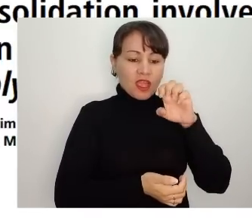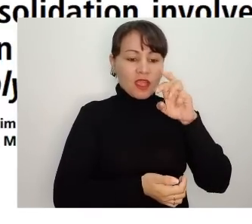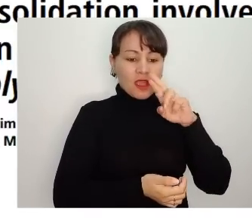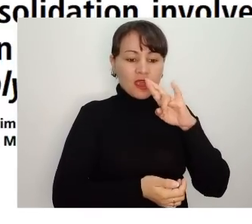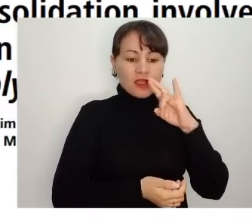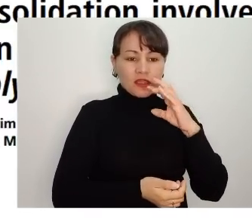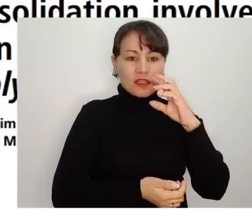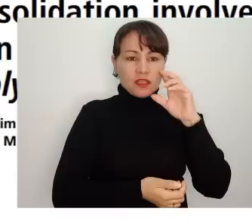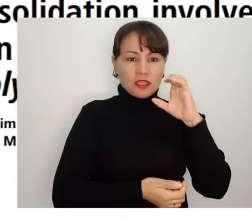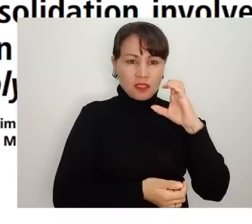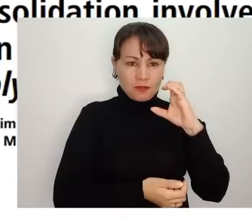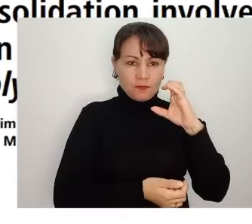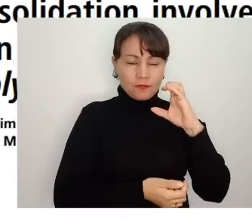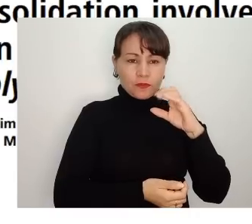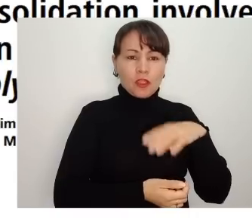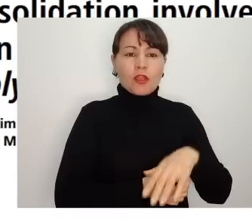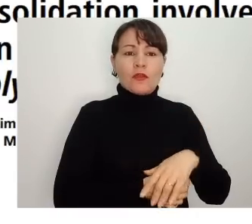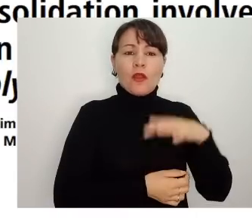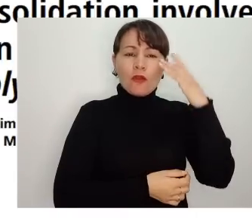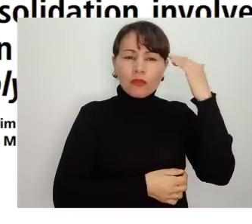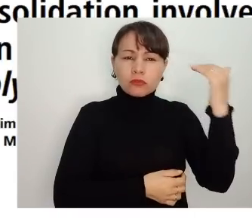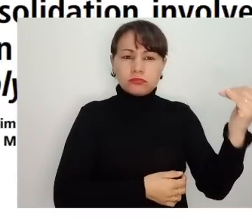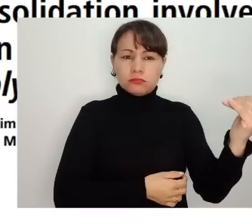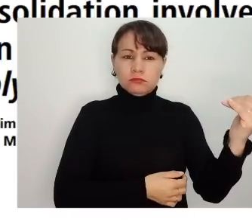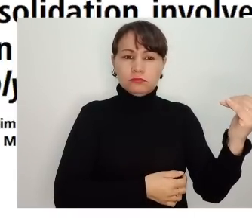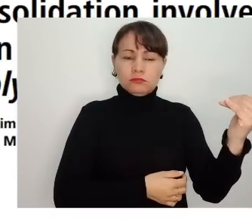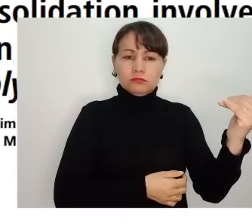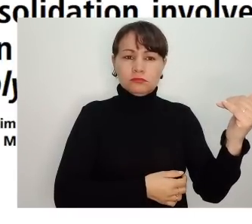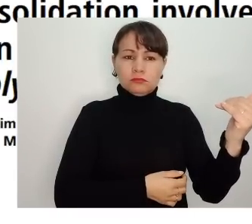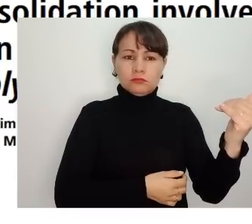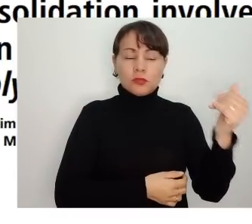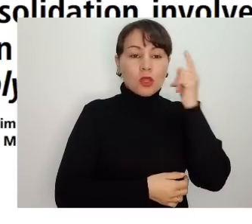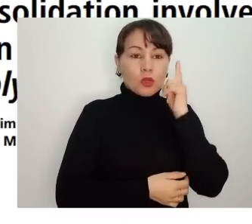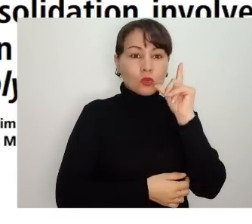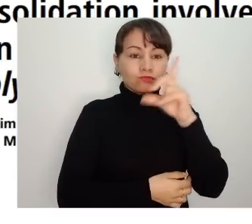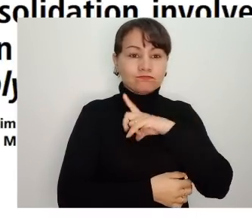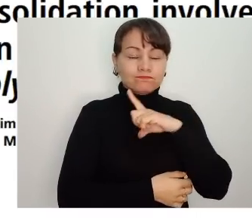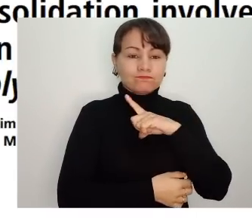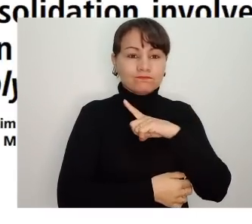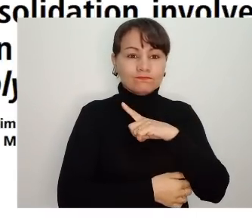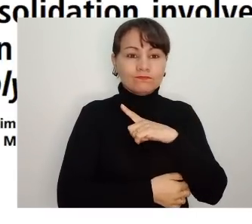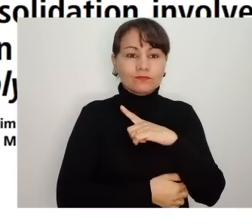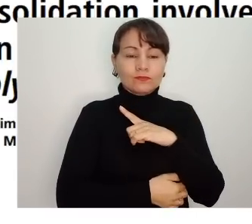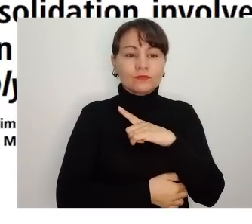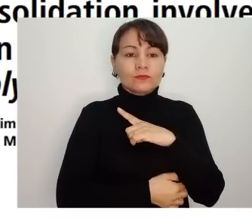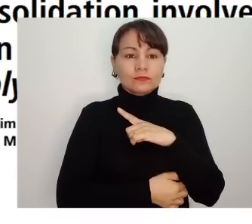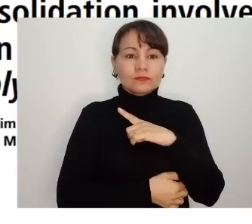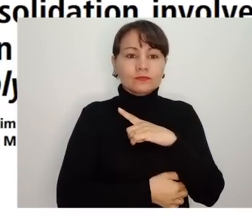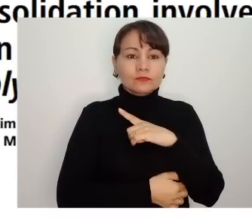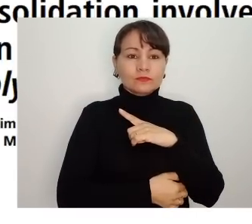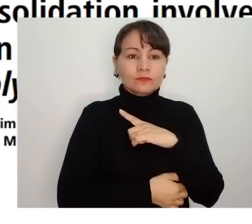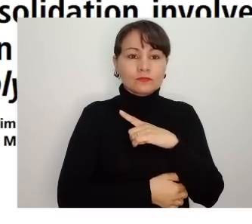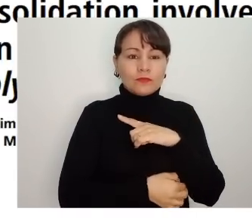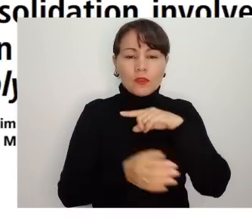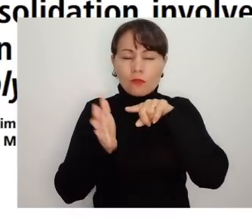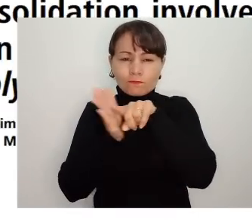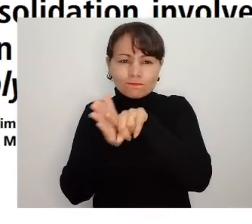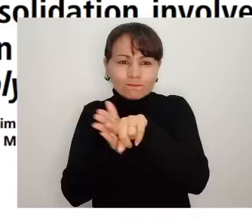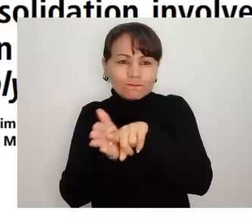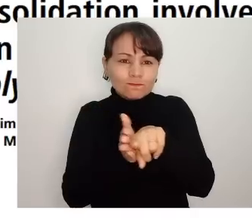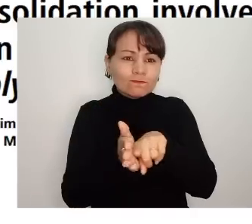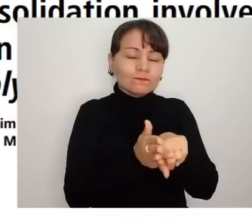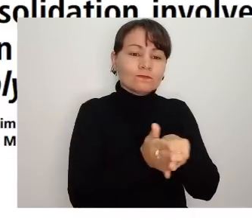Eric Kandel. Famoso, ele que conseguiu ter